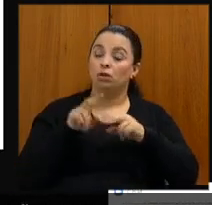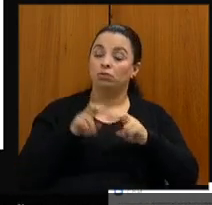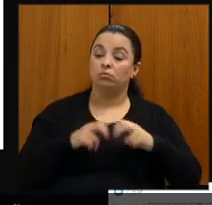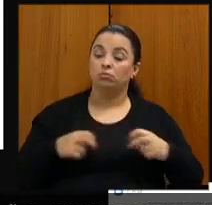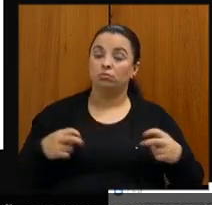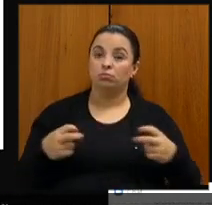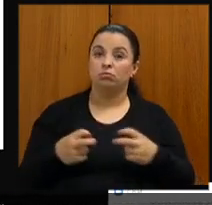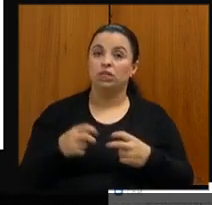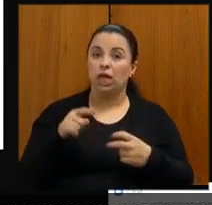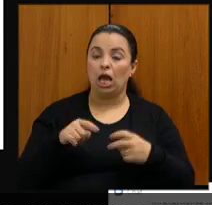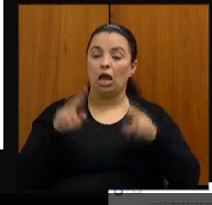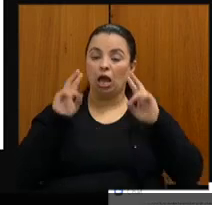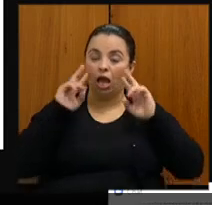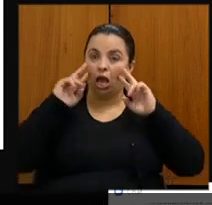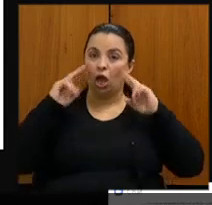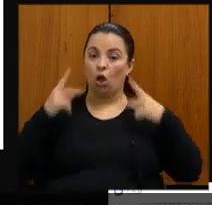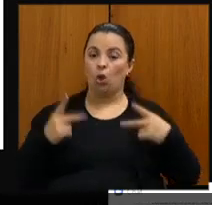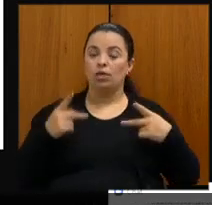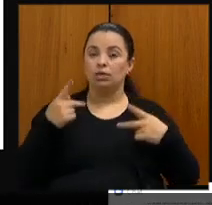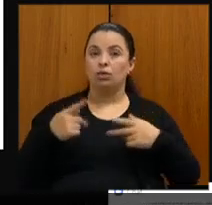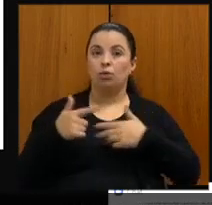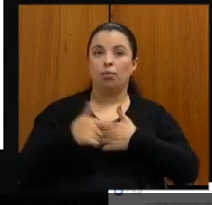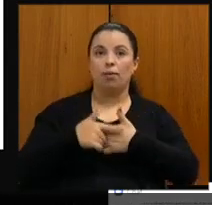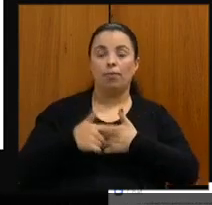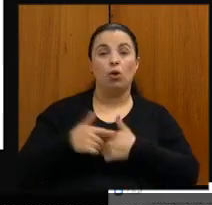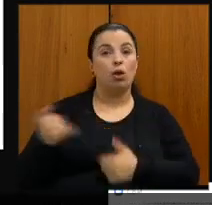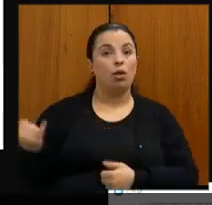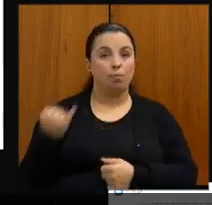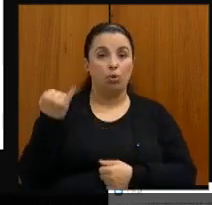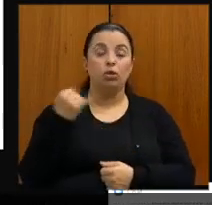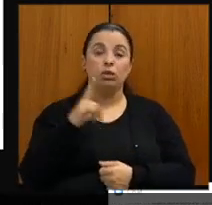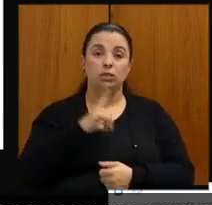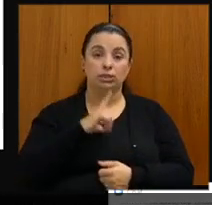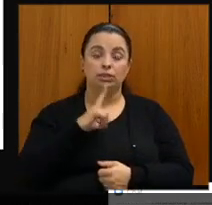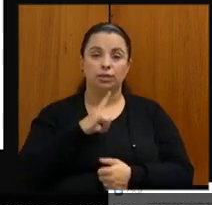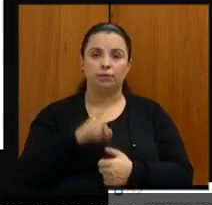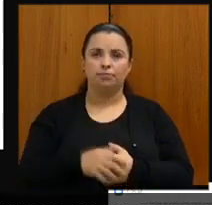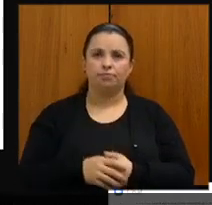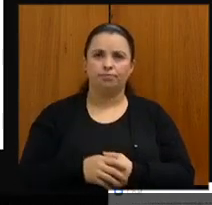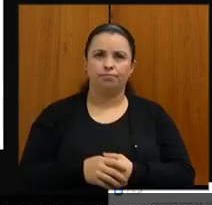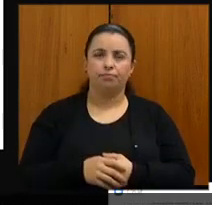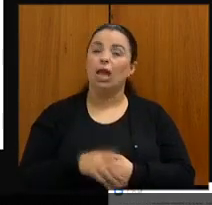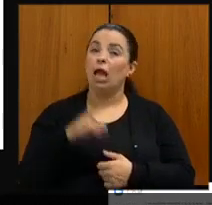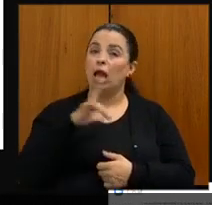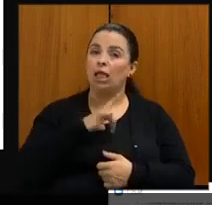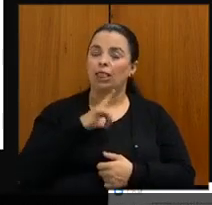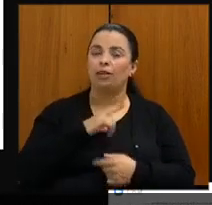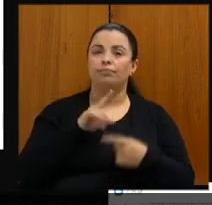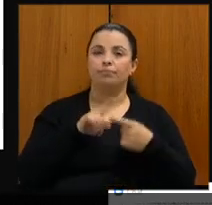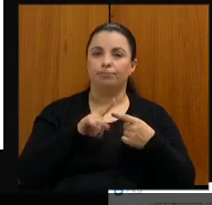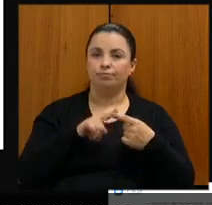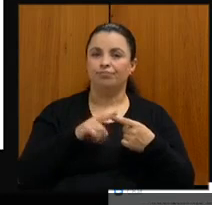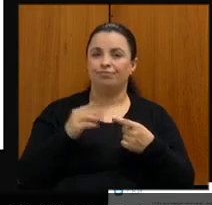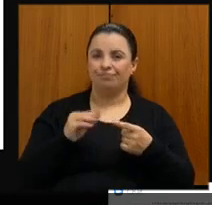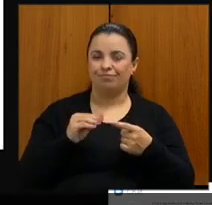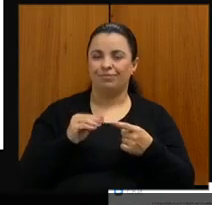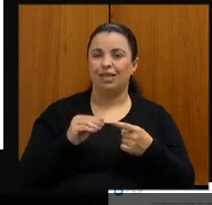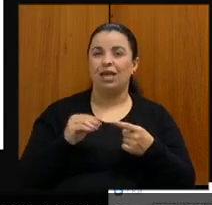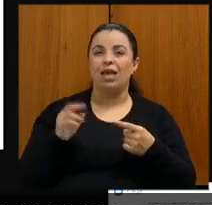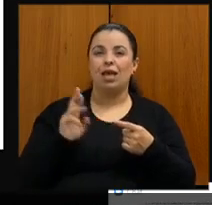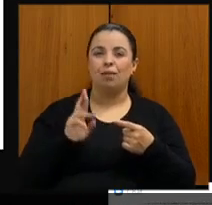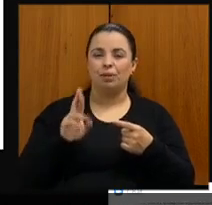tão reconhecido o papel a importância que ela tem E aí nós temos a importância da sociedade civil